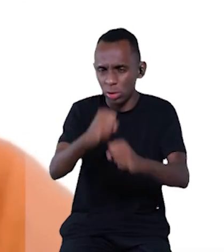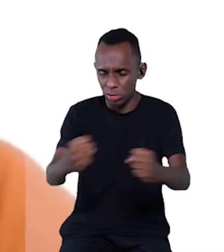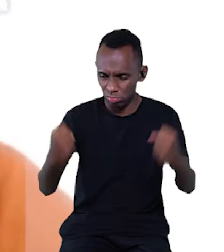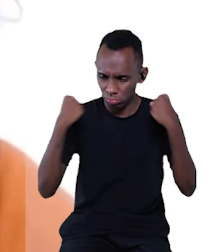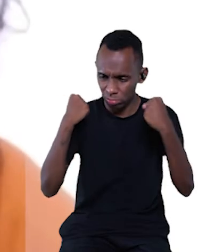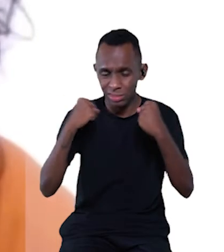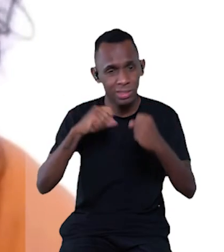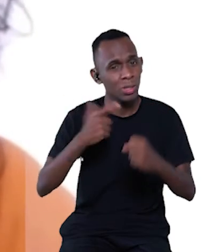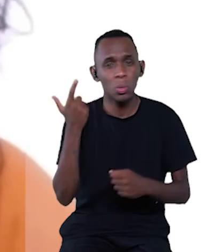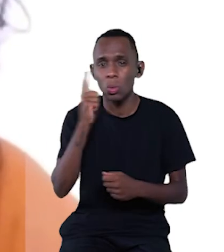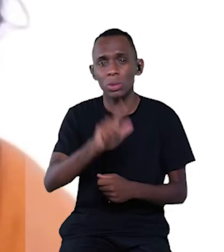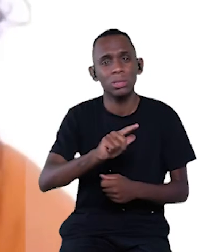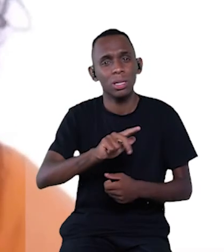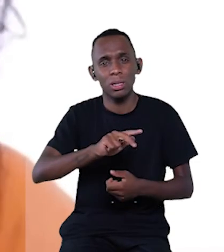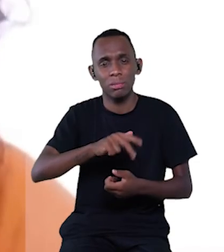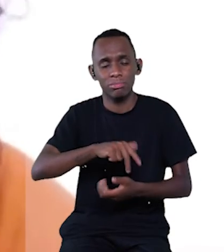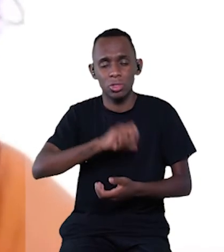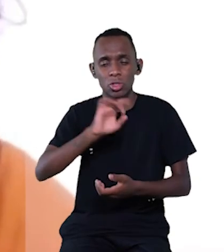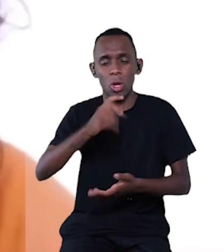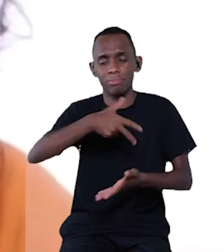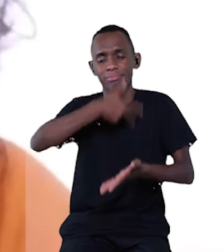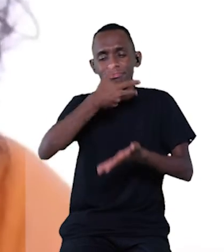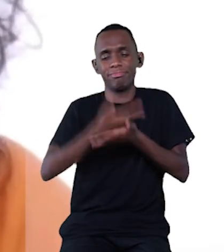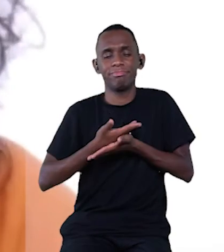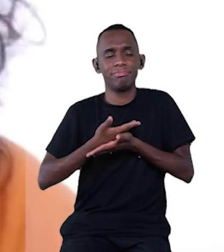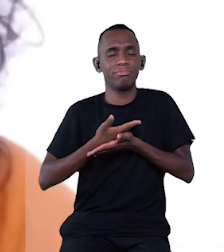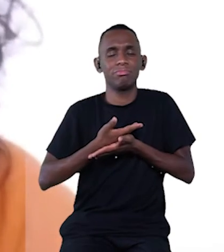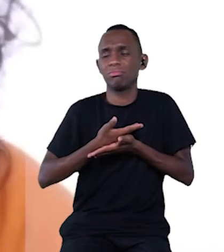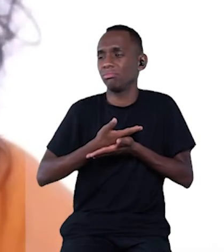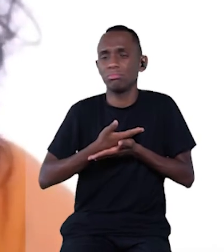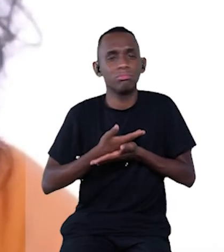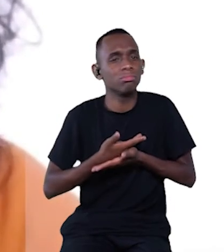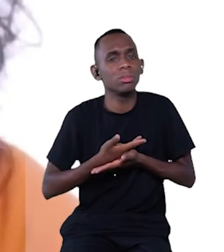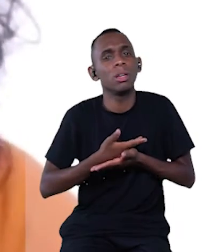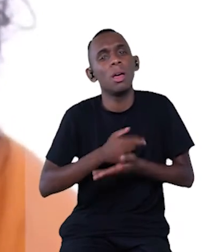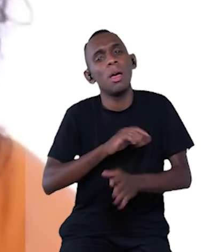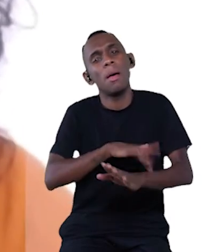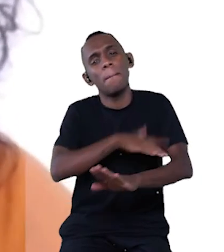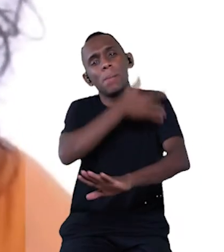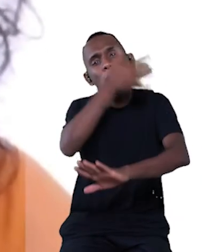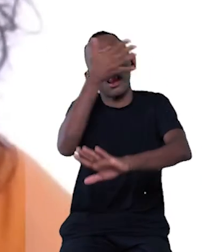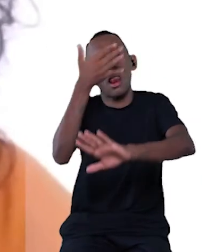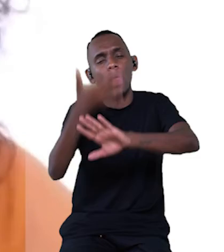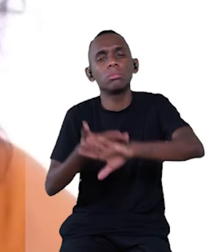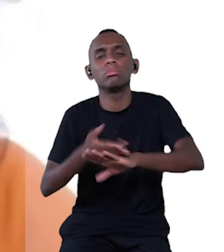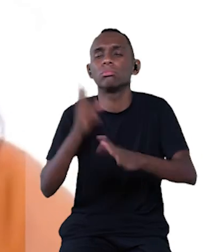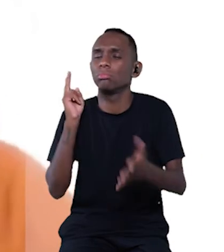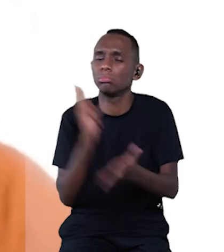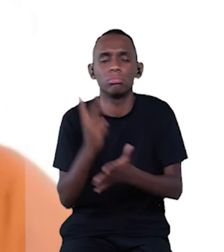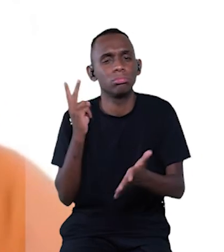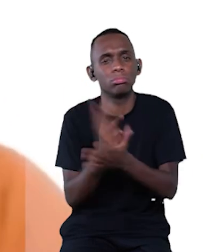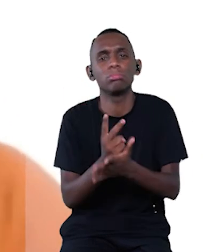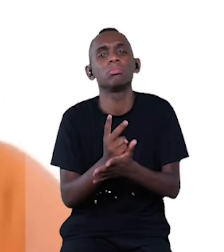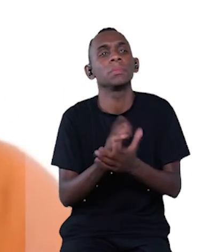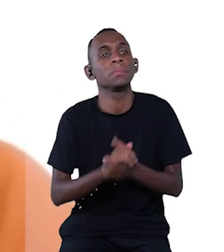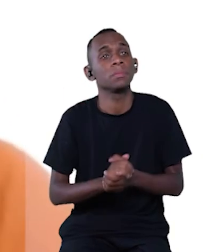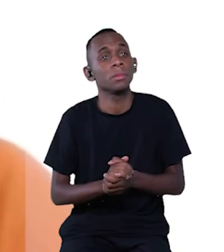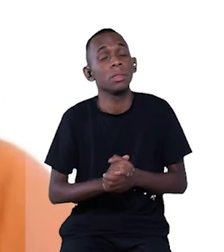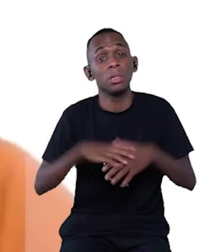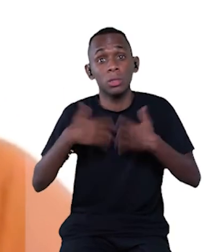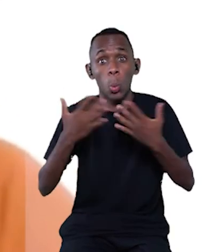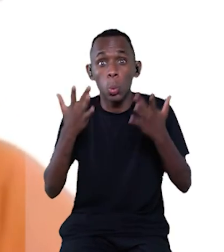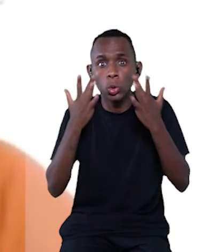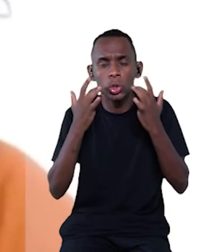muito potente, muito forte, ela não consegue sair da cama. Ela vive em cima de uma